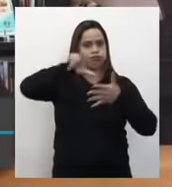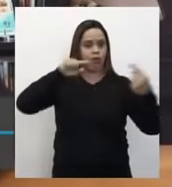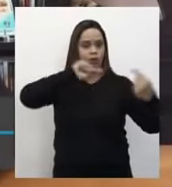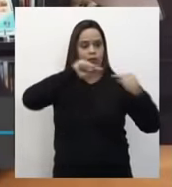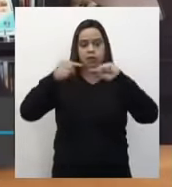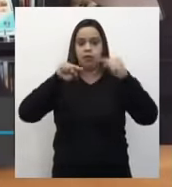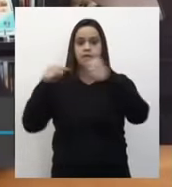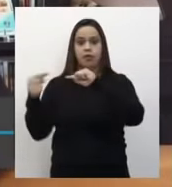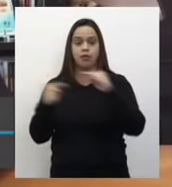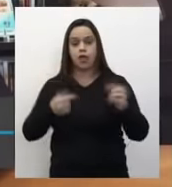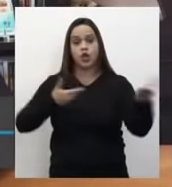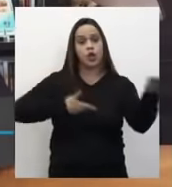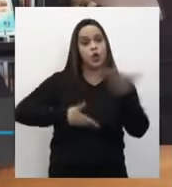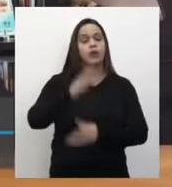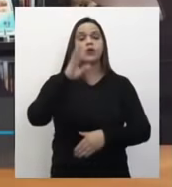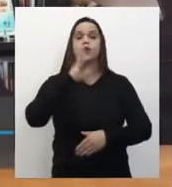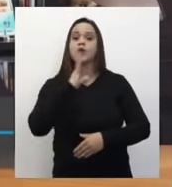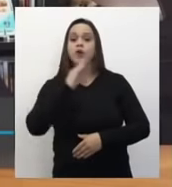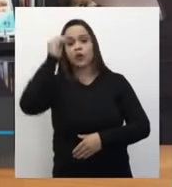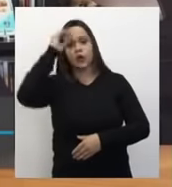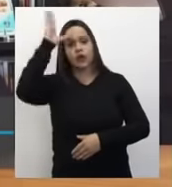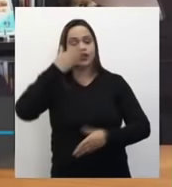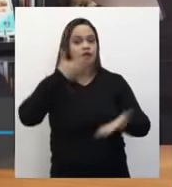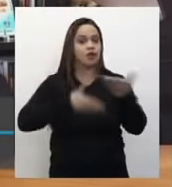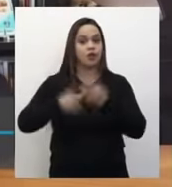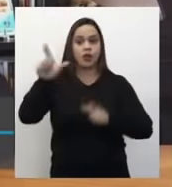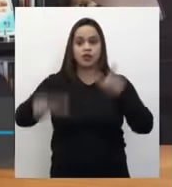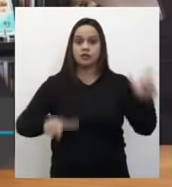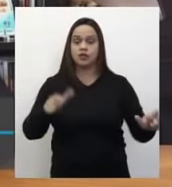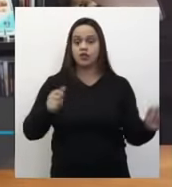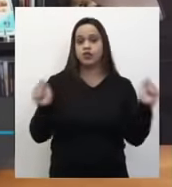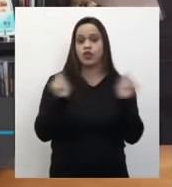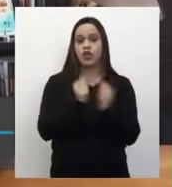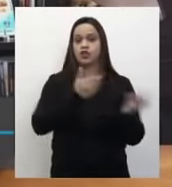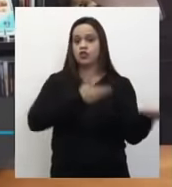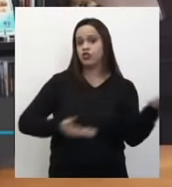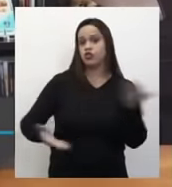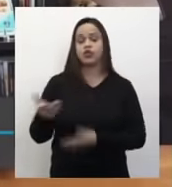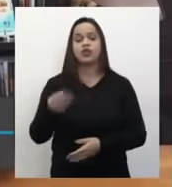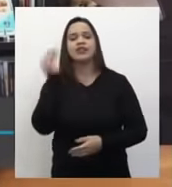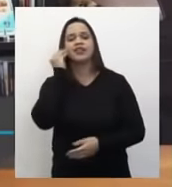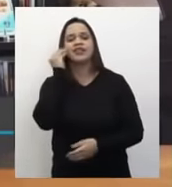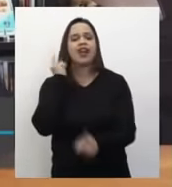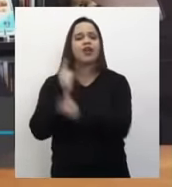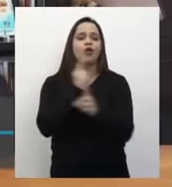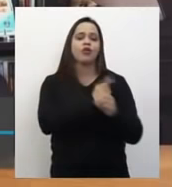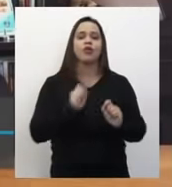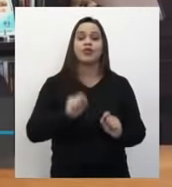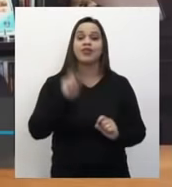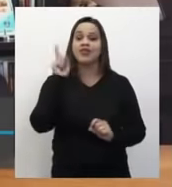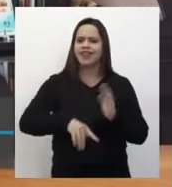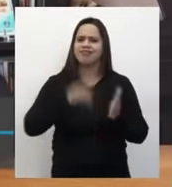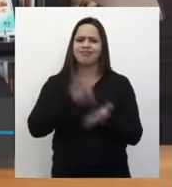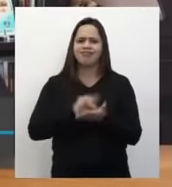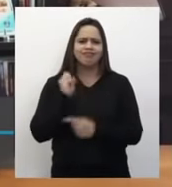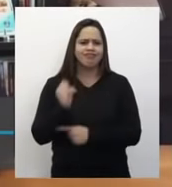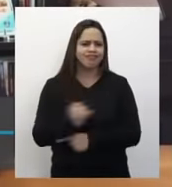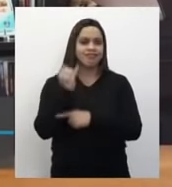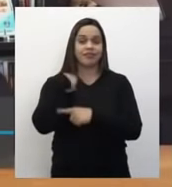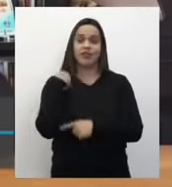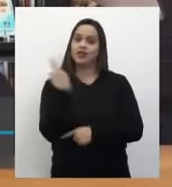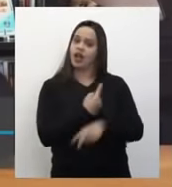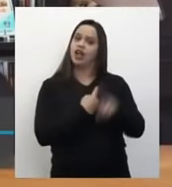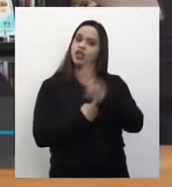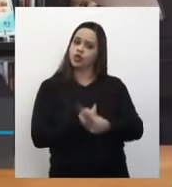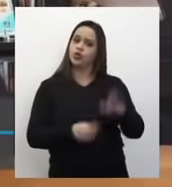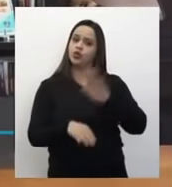o que conhecemos e as nossas ideias com as pessoas à nossa volta, encontrar o que é realmente importante para nós e